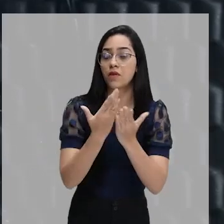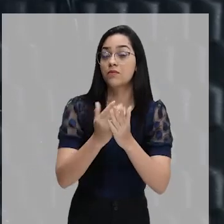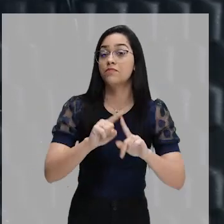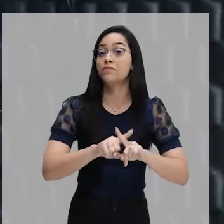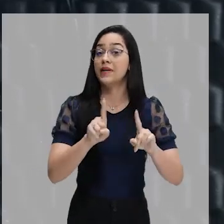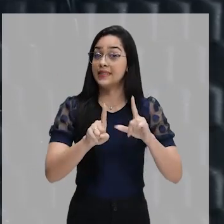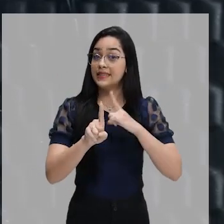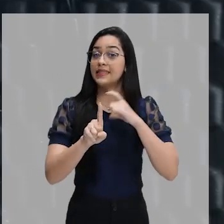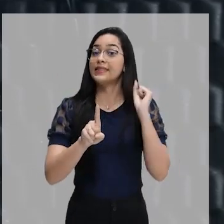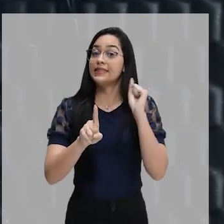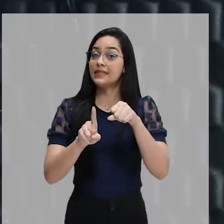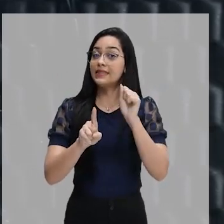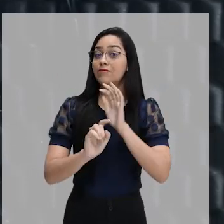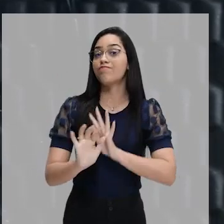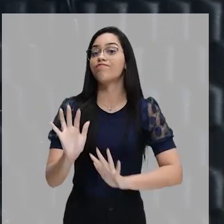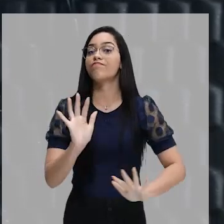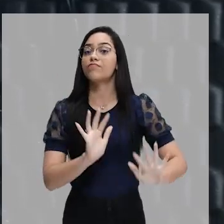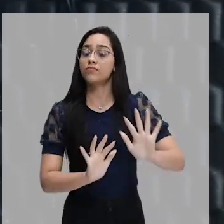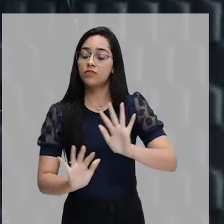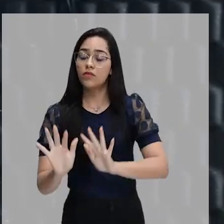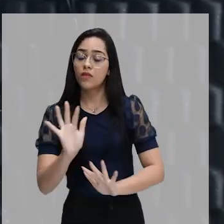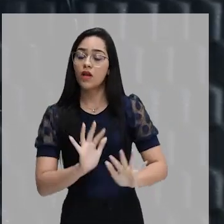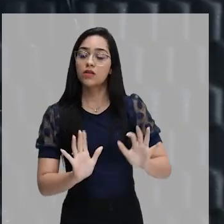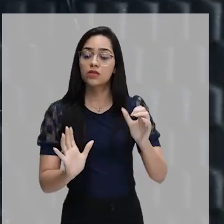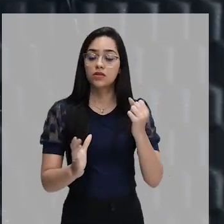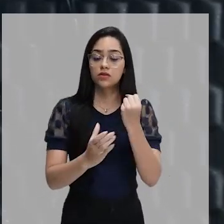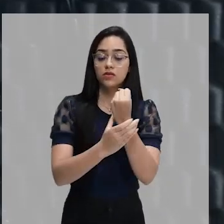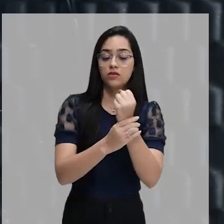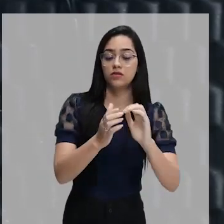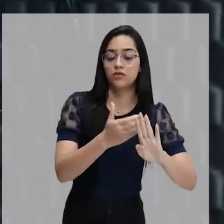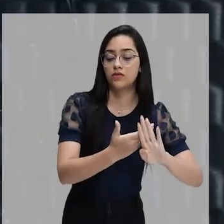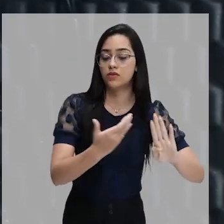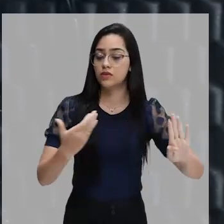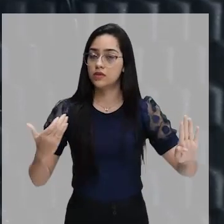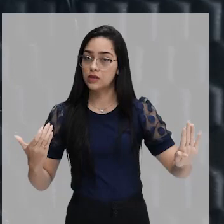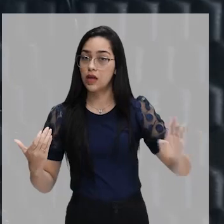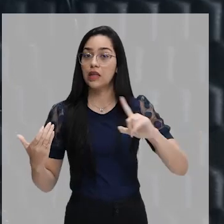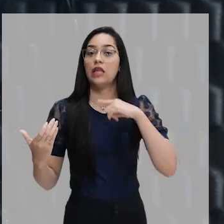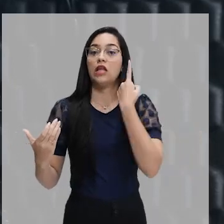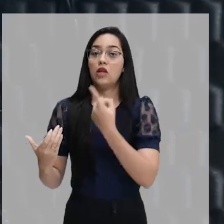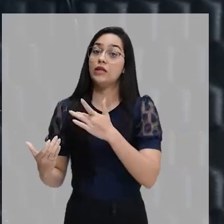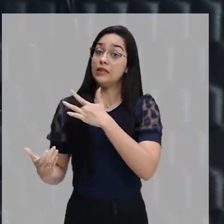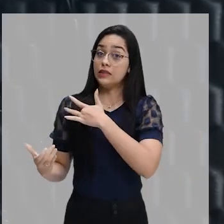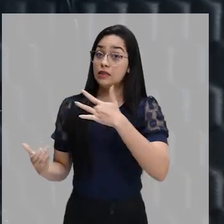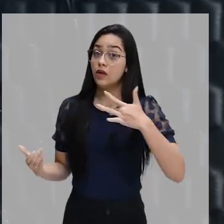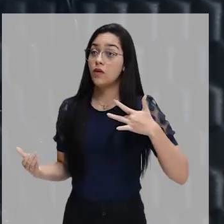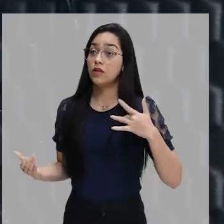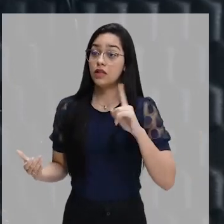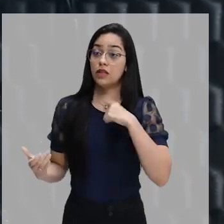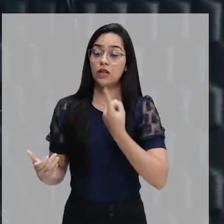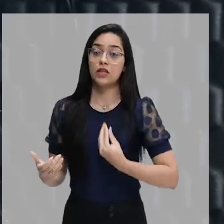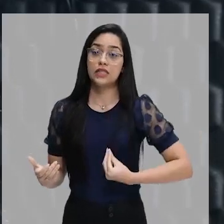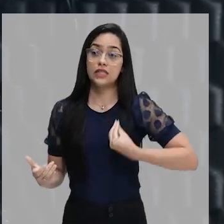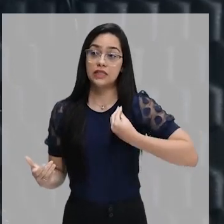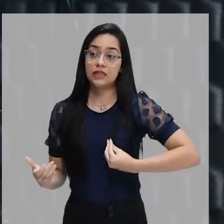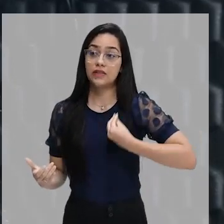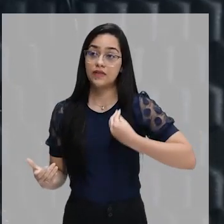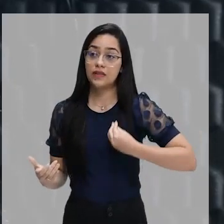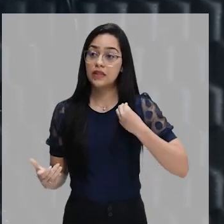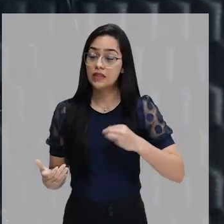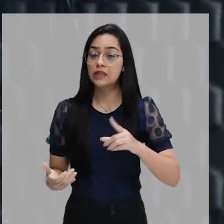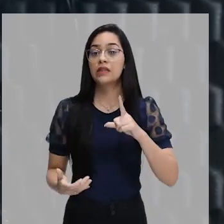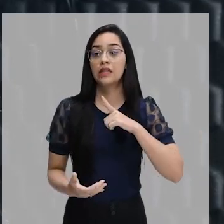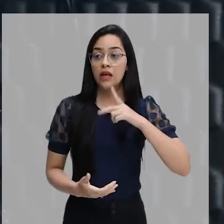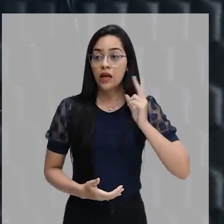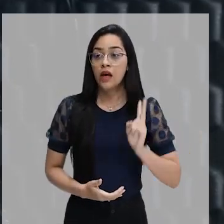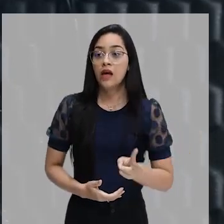os protocolos, né, de segurança, né, de afastamento, segurança da nossa saúde, né, da nossa vida,